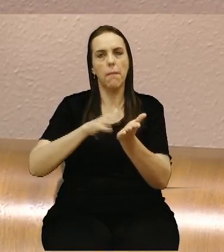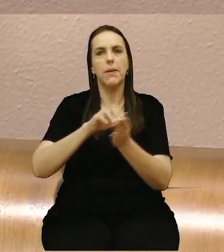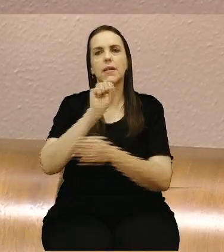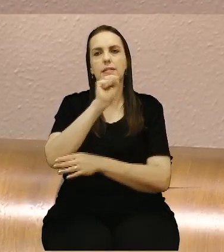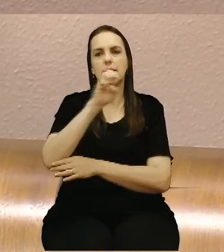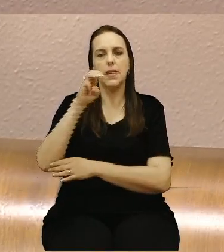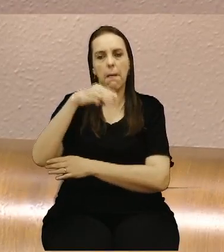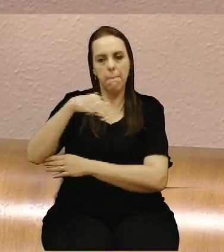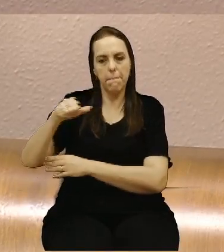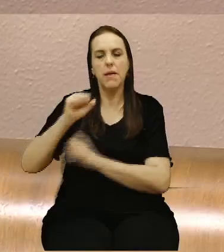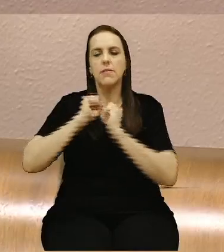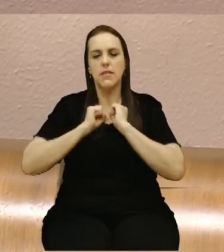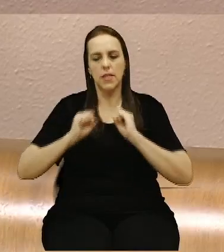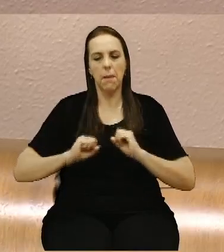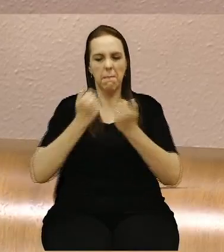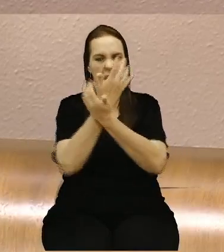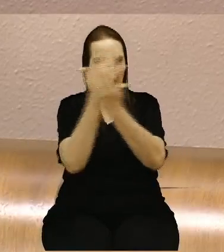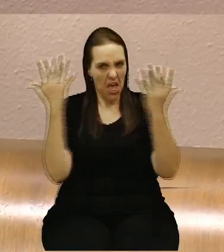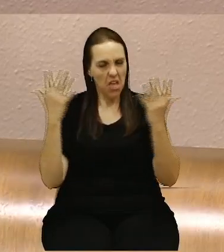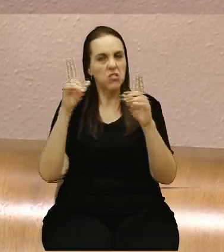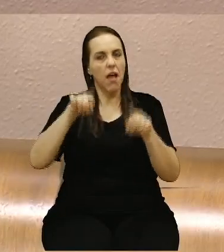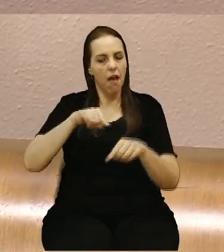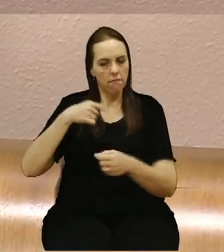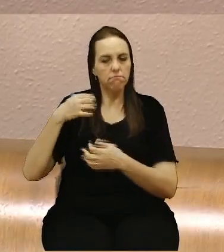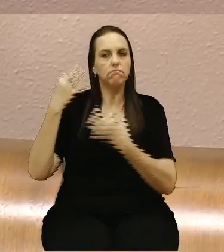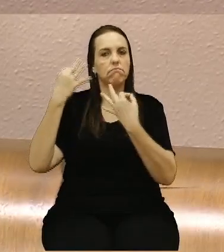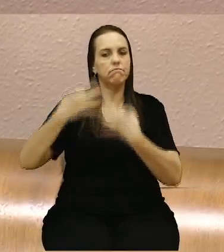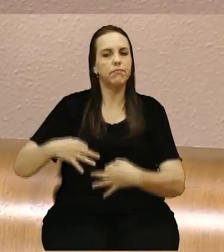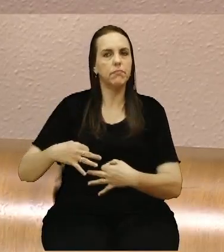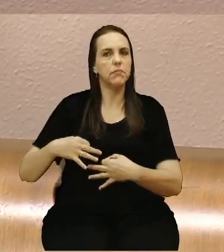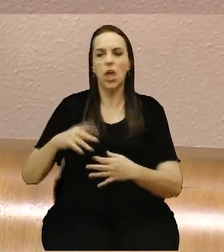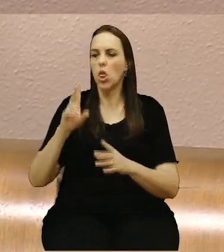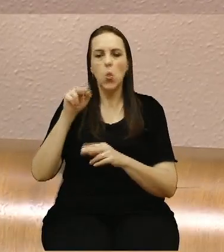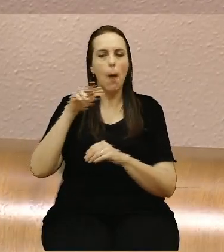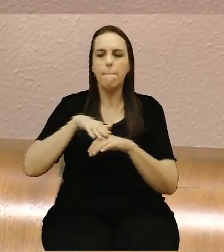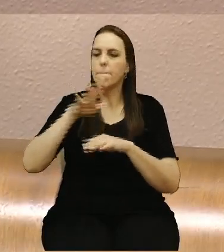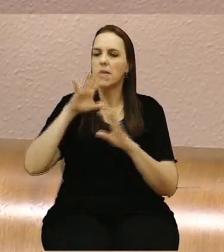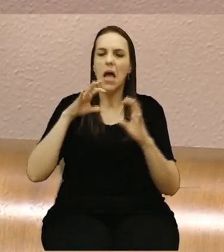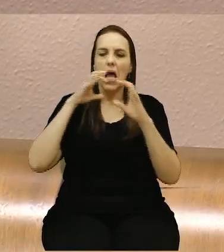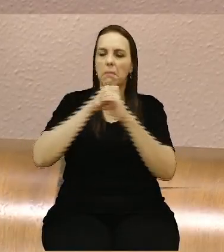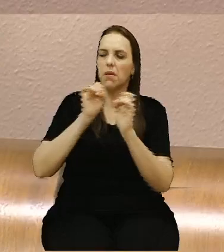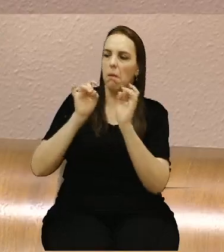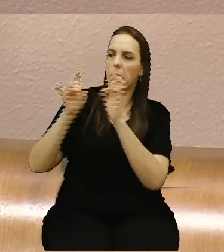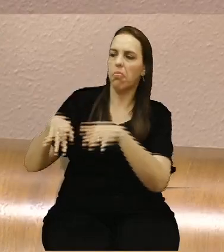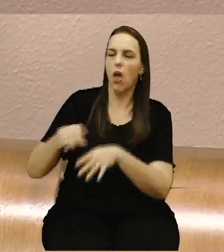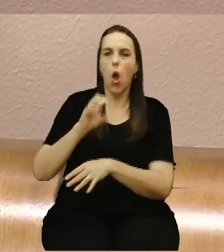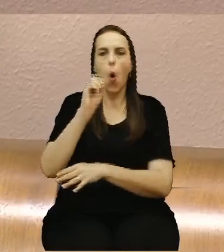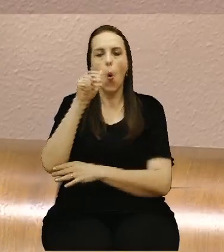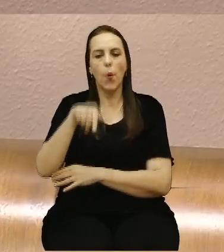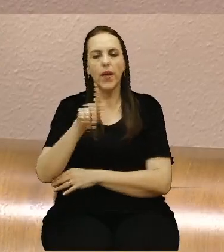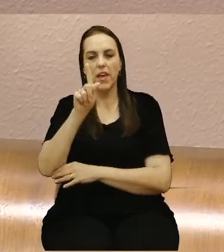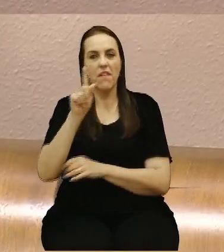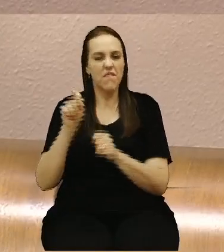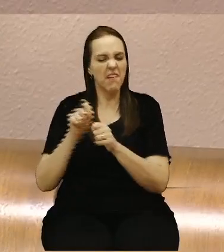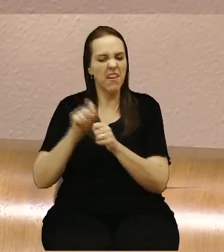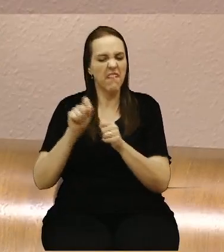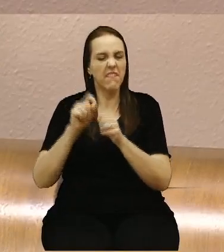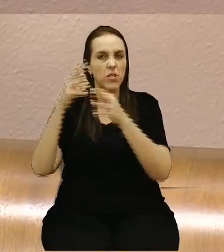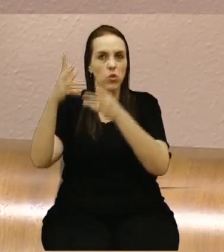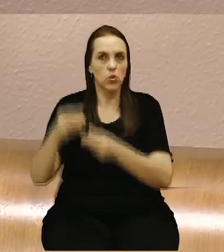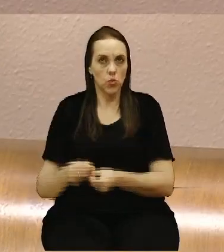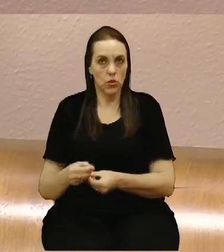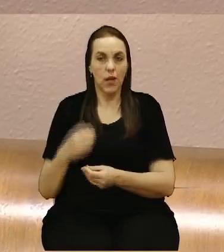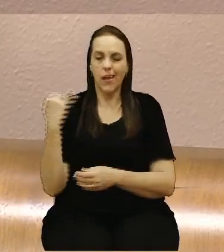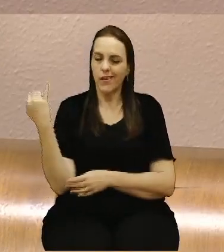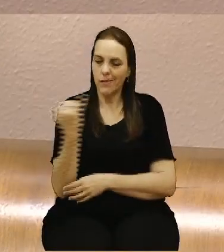Ambiente, medidas efetivas em relação à causa animal. Nós não podemos mais jogar isso somente nas costas das ONGs, que muitas vezes fazem um trabalho